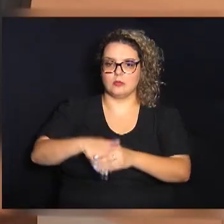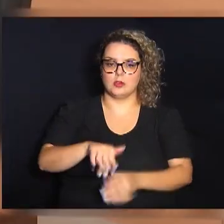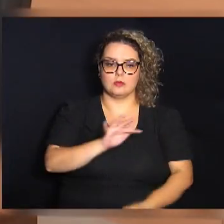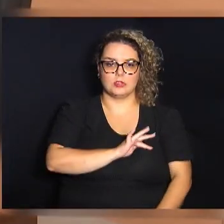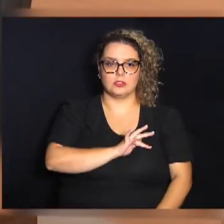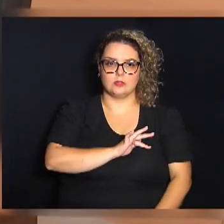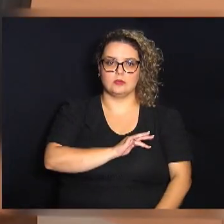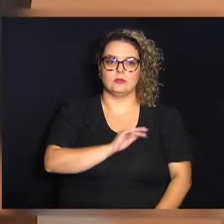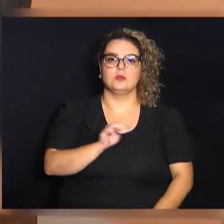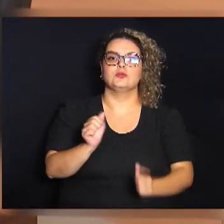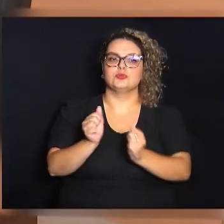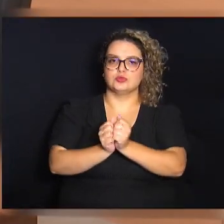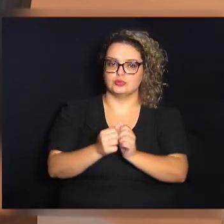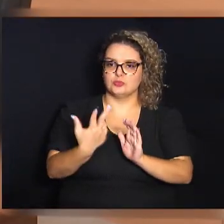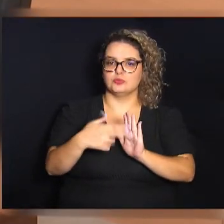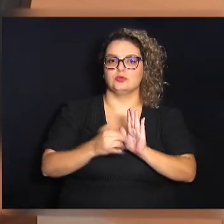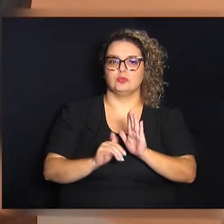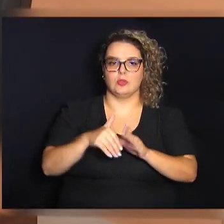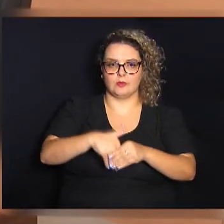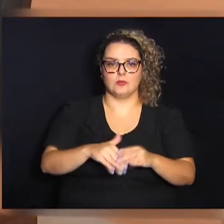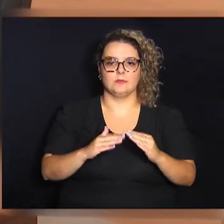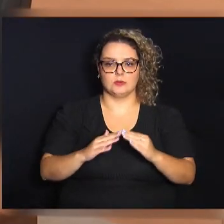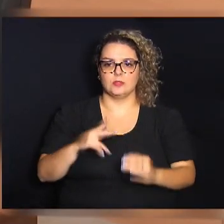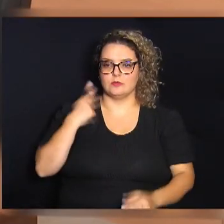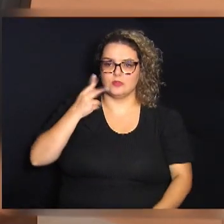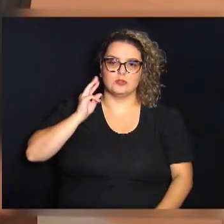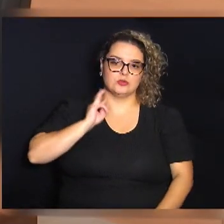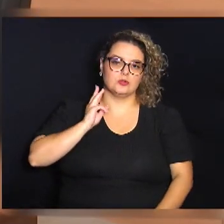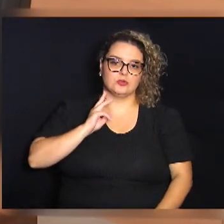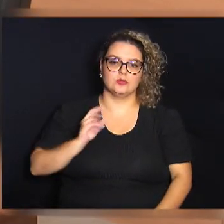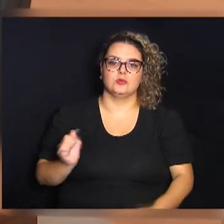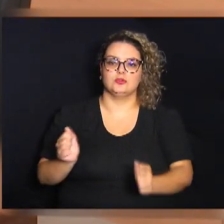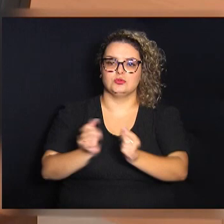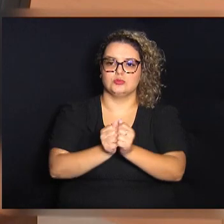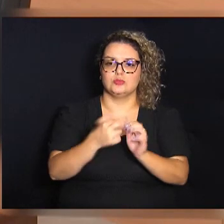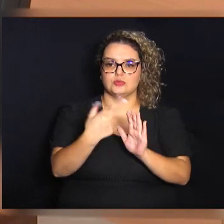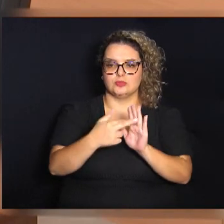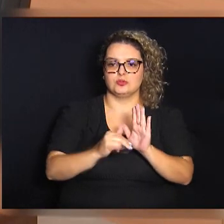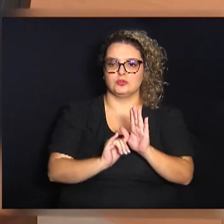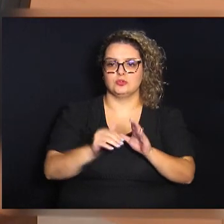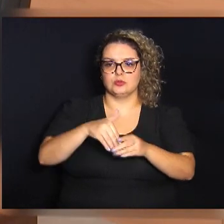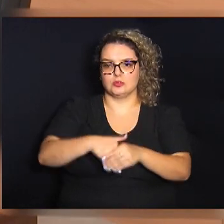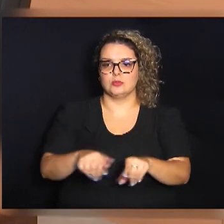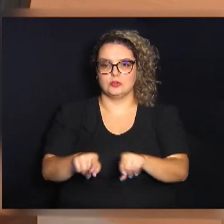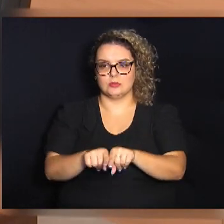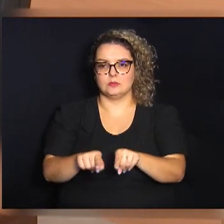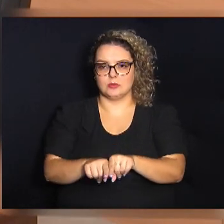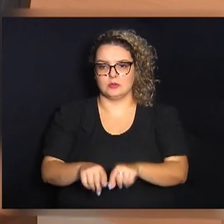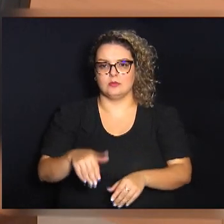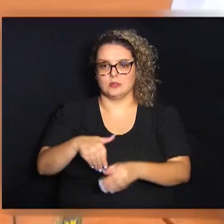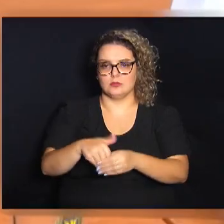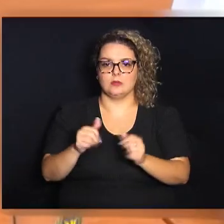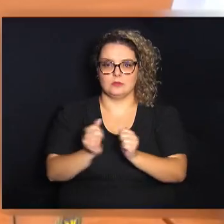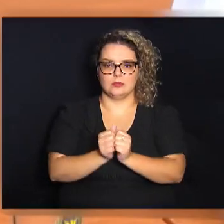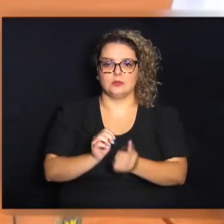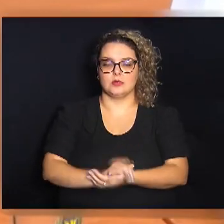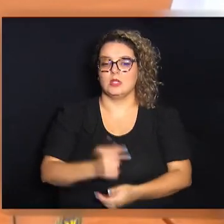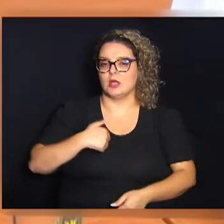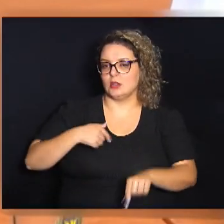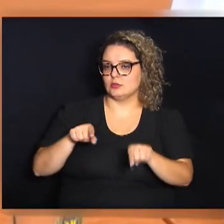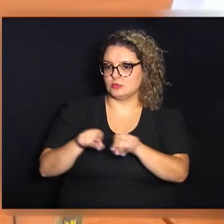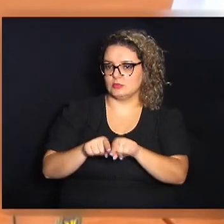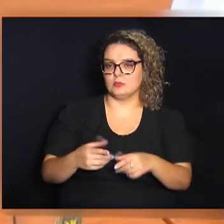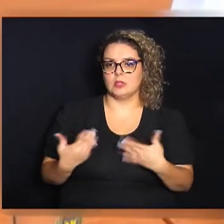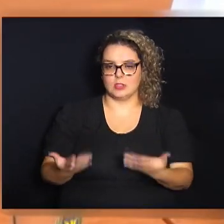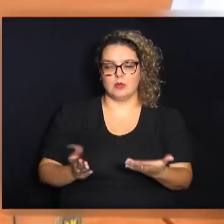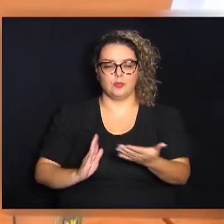Mendes? Eu acompanho o relator, presidente. Voto favorável. Vereador Cecílio? Acompanho o relator também, presidente. Voto favorável. Eu também acompanho,